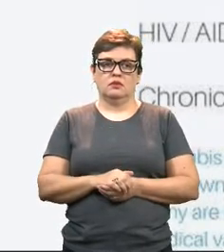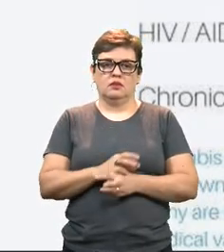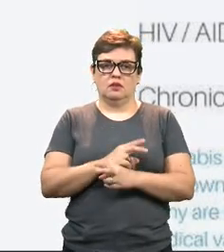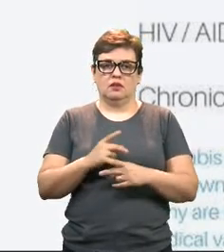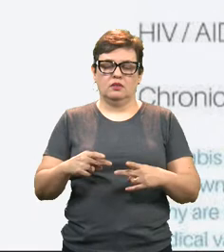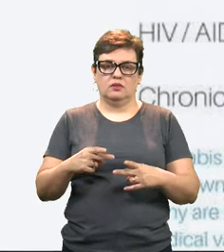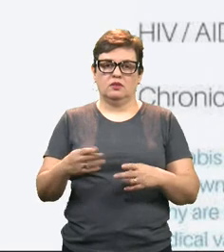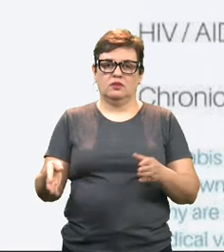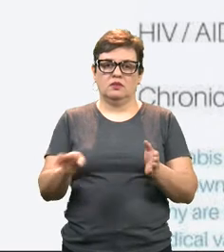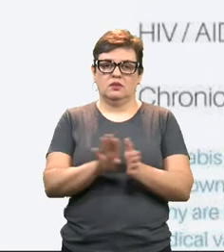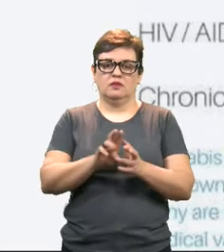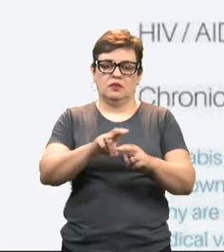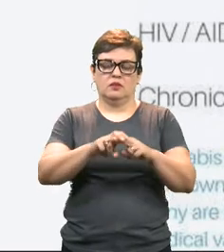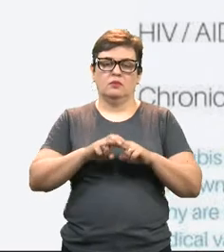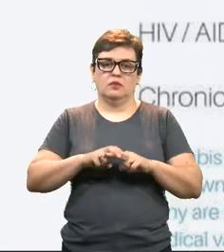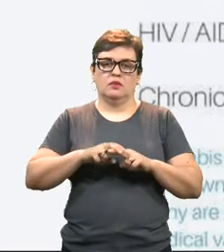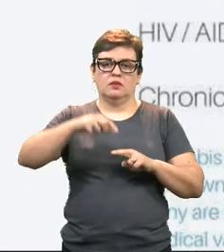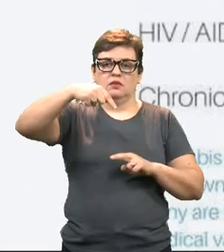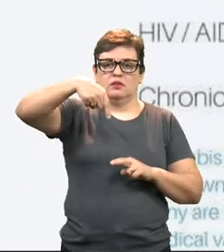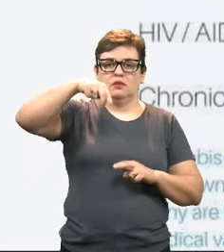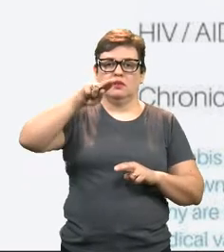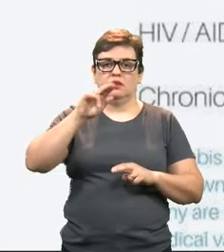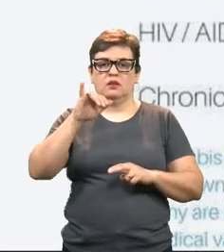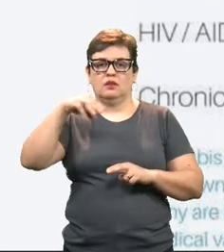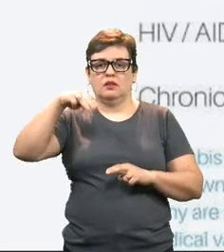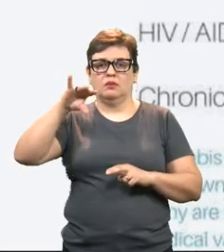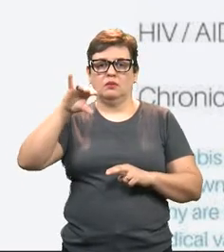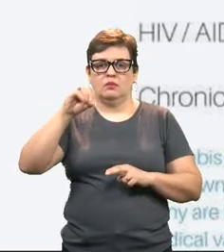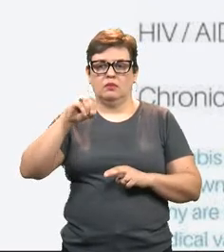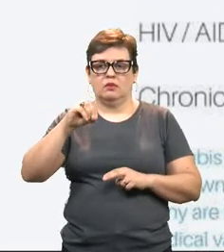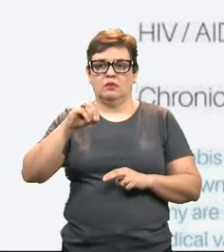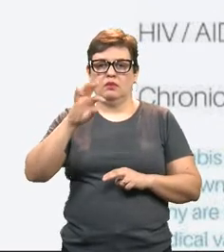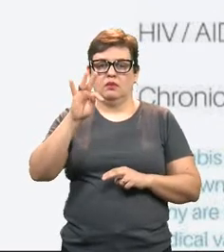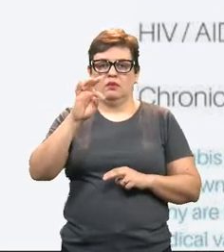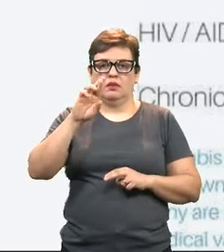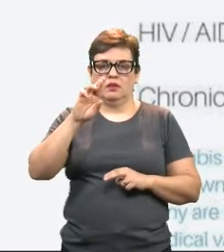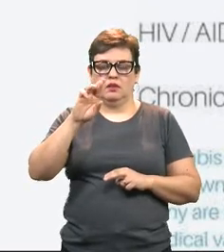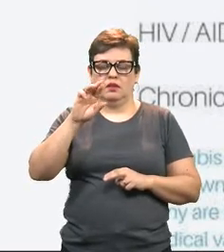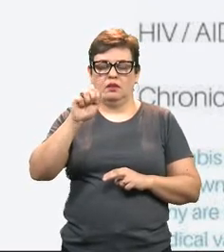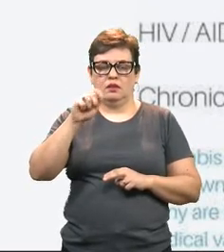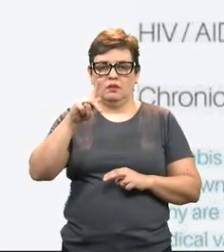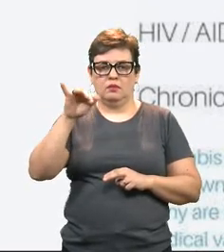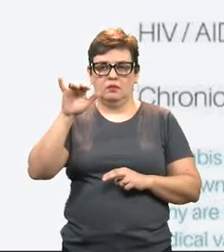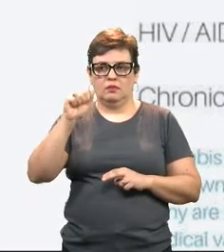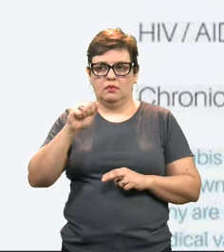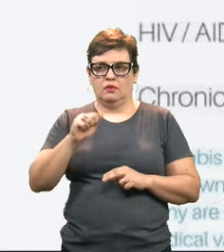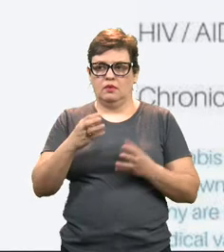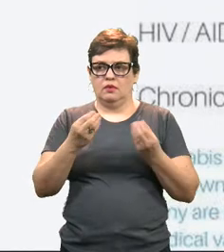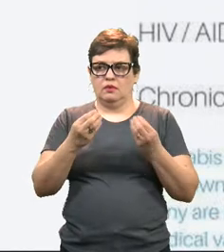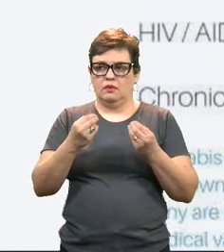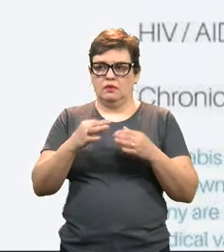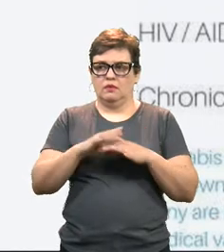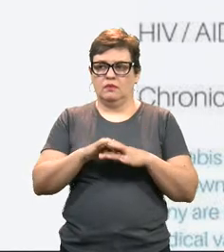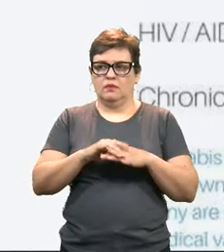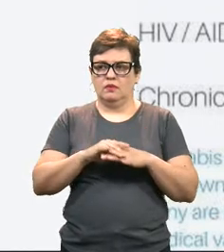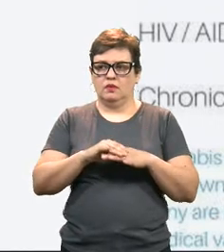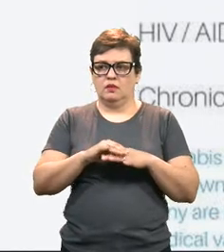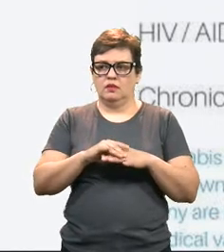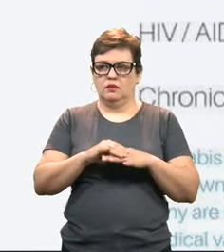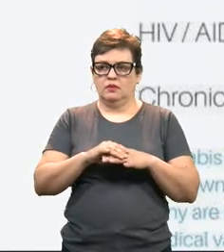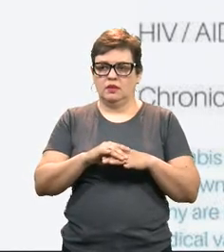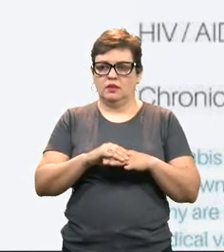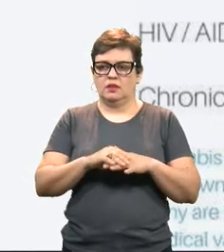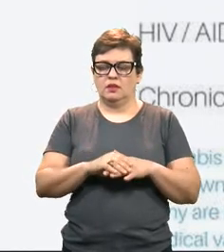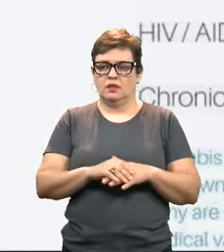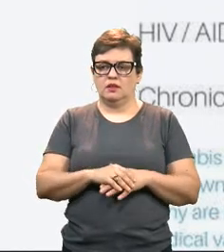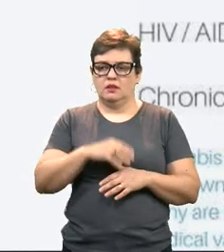da quimioterapia. Então, é uma gama muito grande de doenças que são tratáveis. Mas a